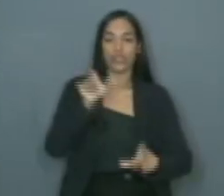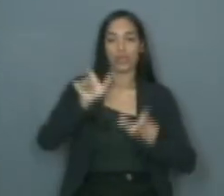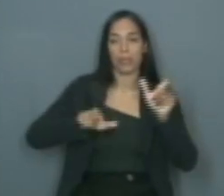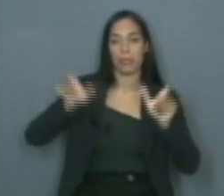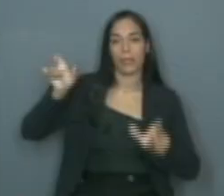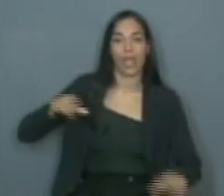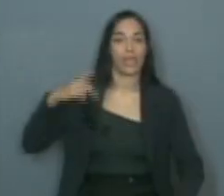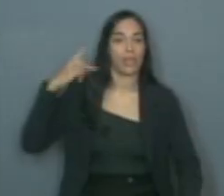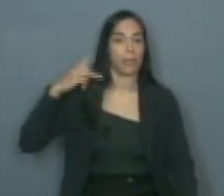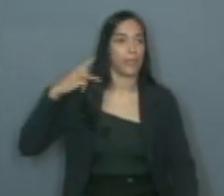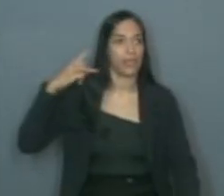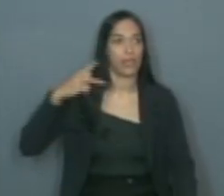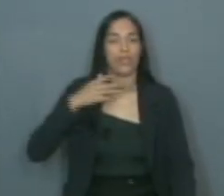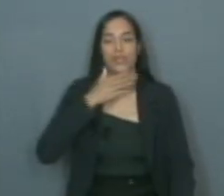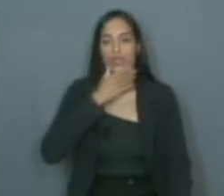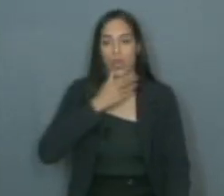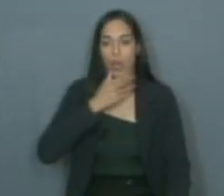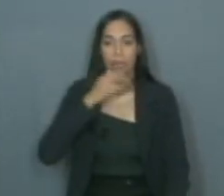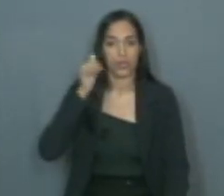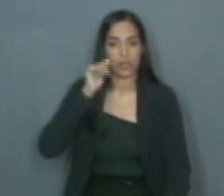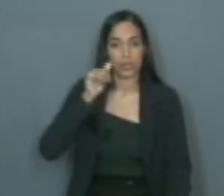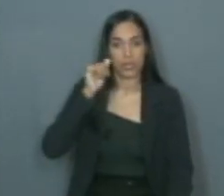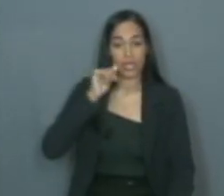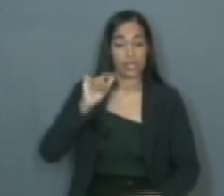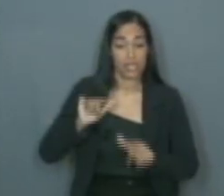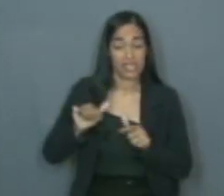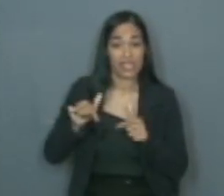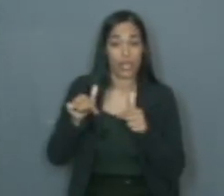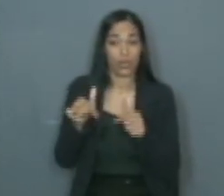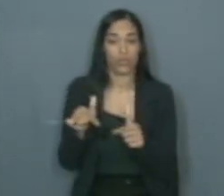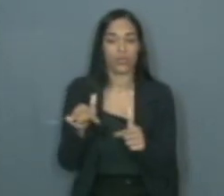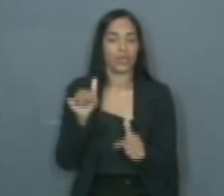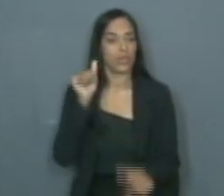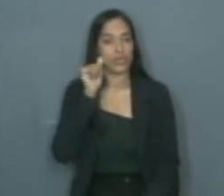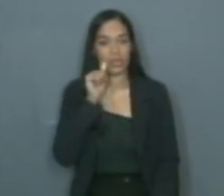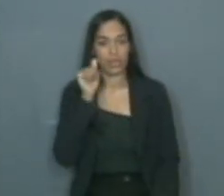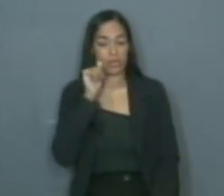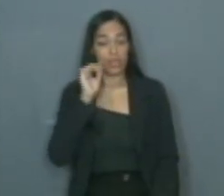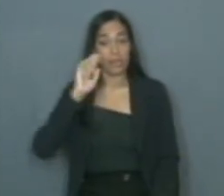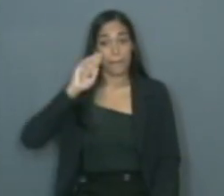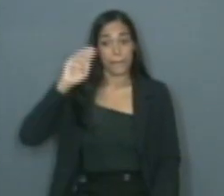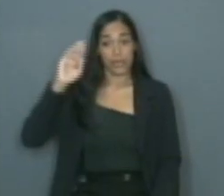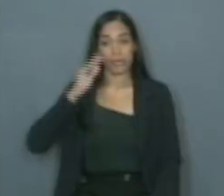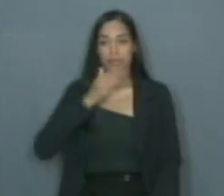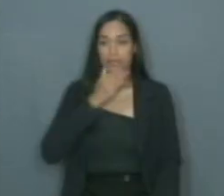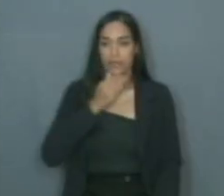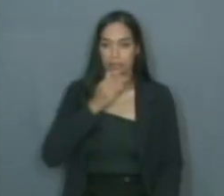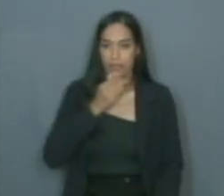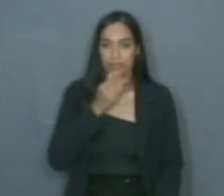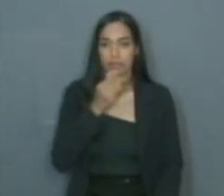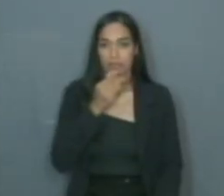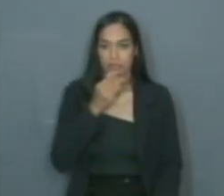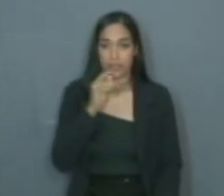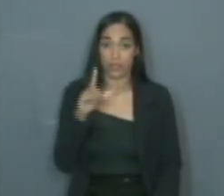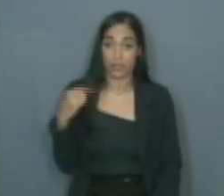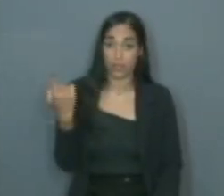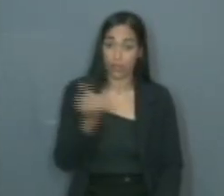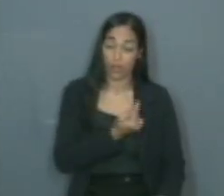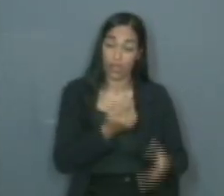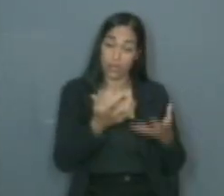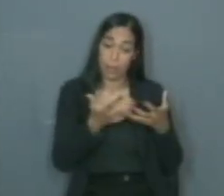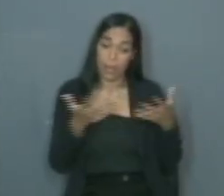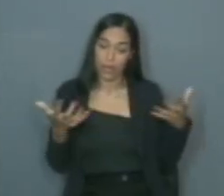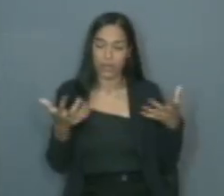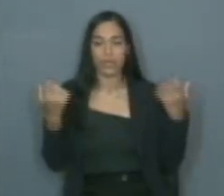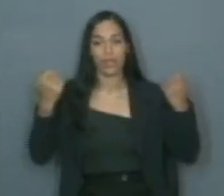sejamos homens ou mulheres, porque essa luta não pode ser só apenas das mulheres, mas principalmente dos homens, embora nós sejamos maioria,